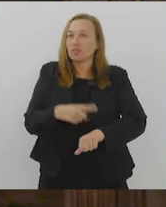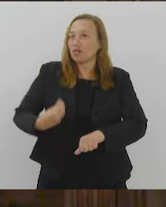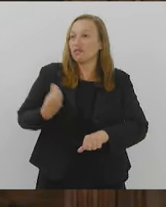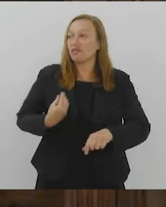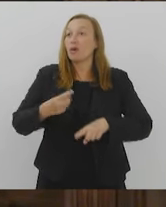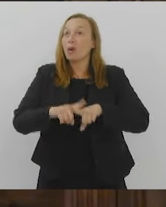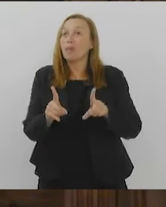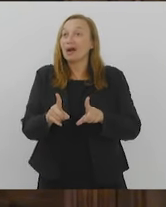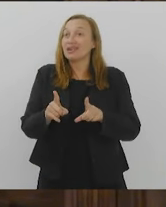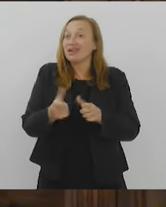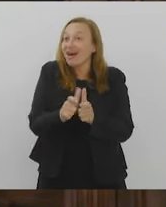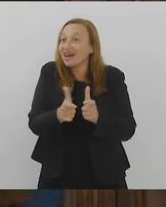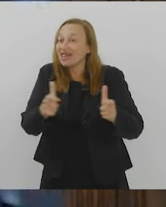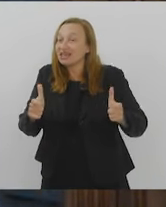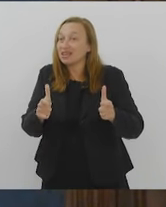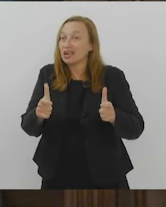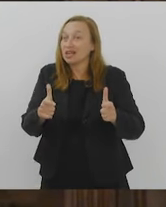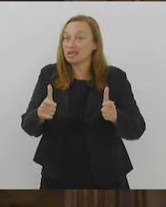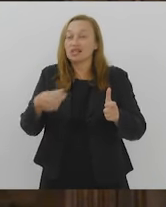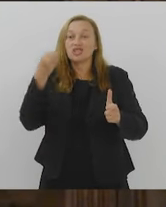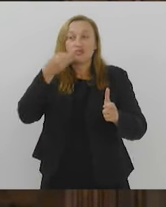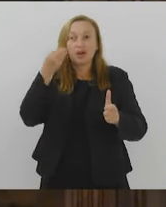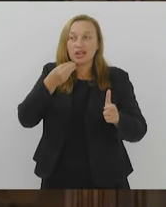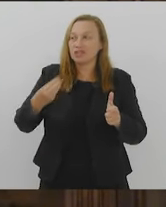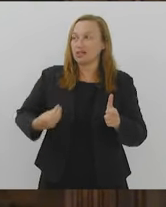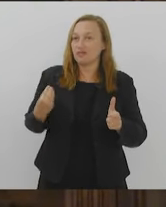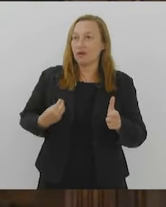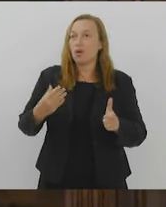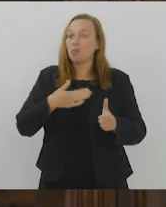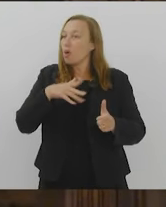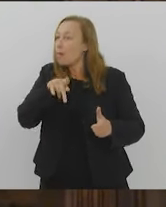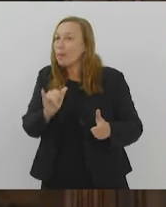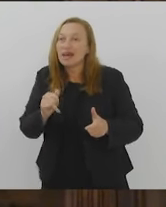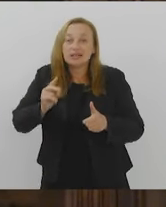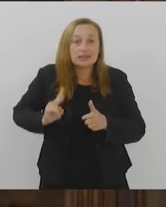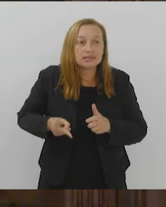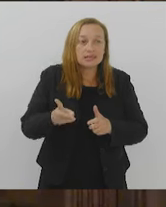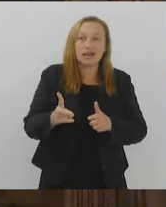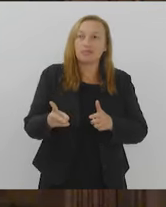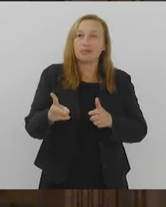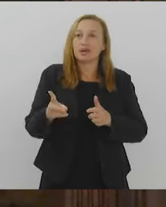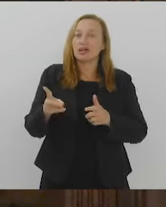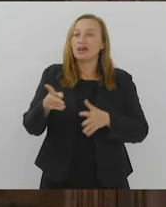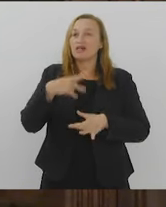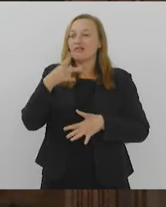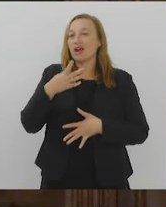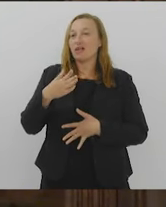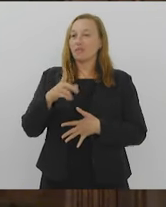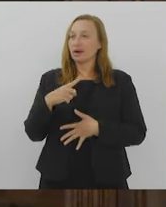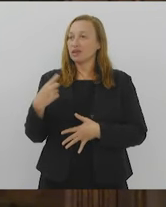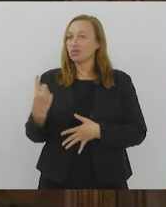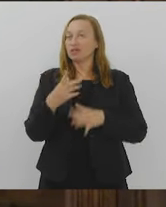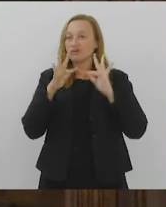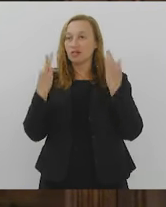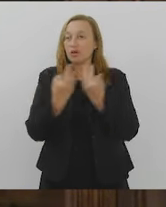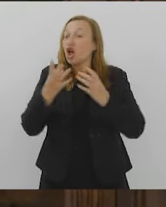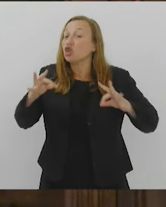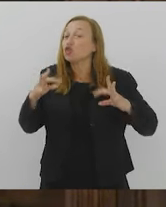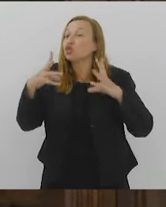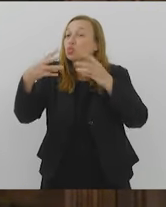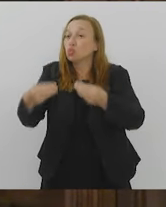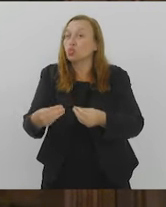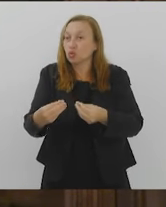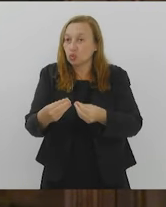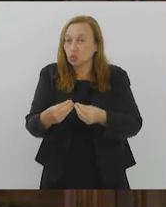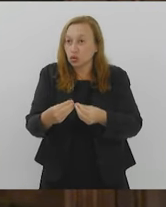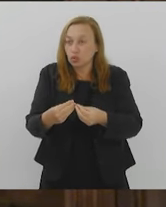intensidade que se viveu. Papai foi intenso, e ele sempre narrava para mim e para o meu irmão: tudo quanto